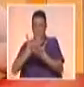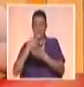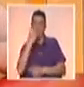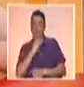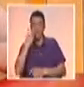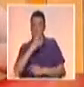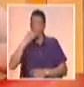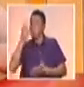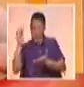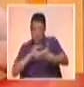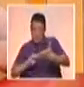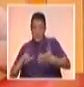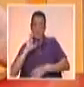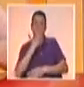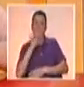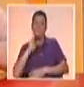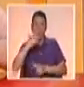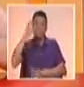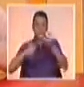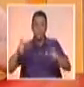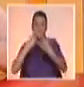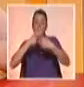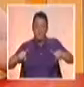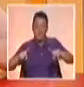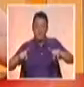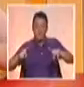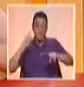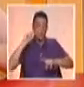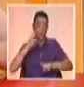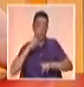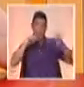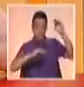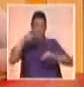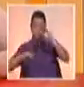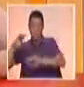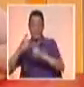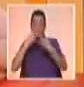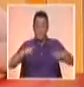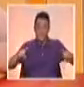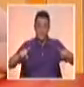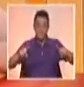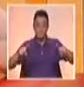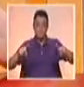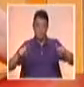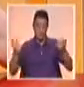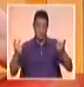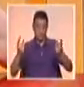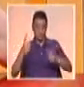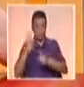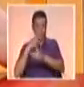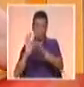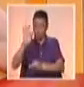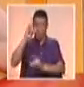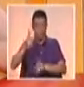labial ou a escrita. Depende, não é? Porque são todas pessoas diferentes, com graus de surdez diferentes, claro. com níveis, não é, de percepção diferentes. Portanto, a escolha é